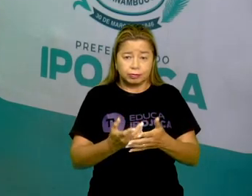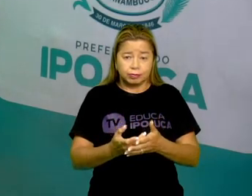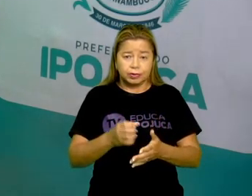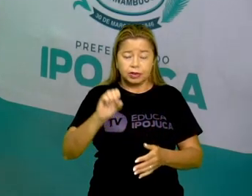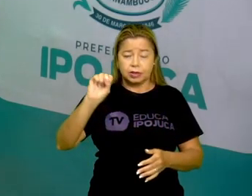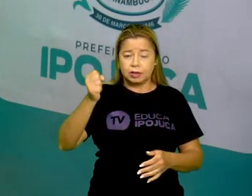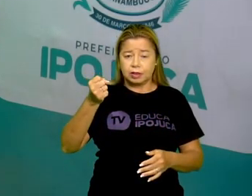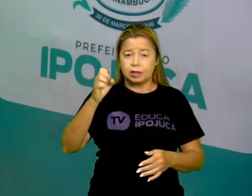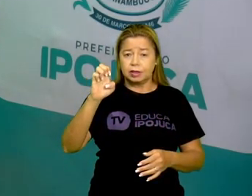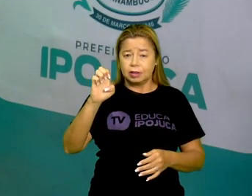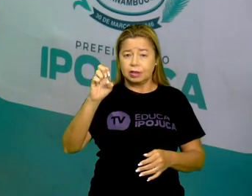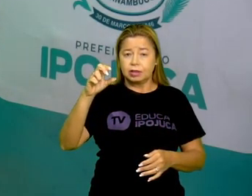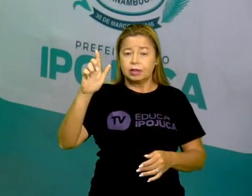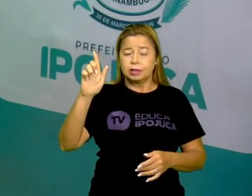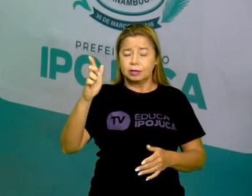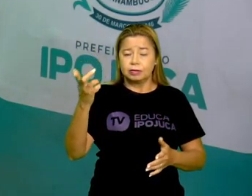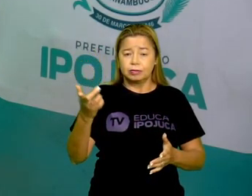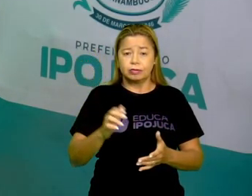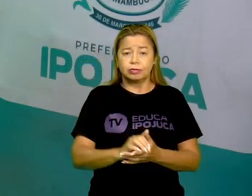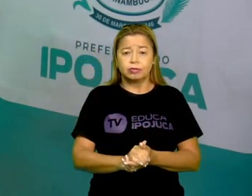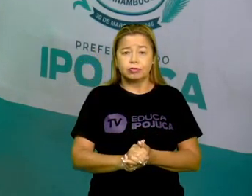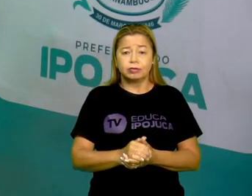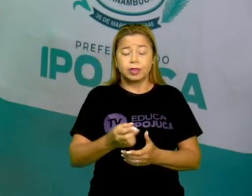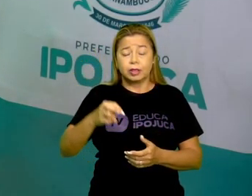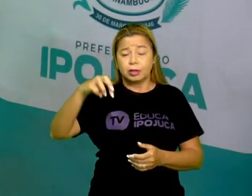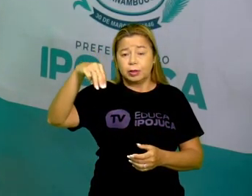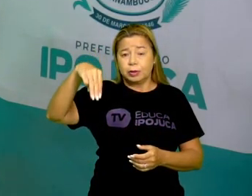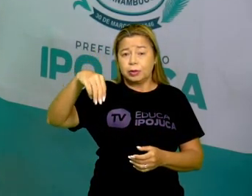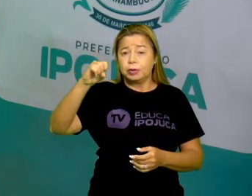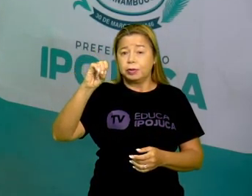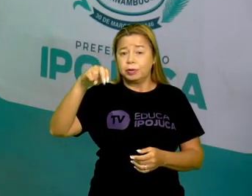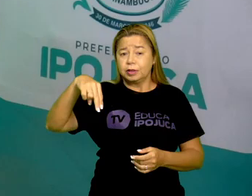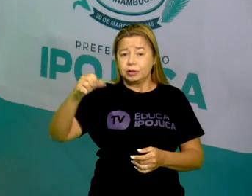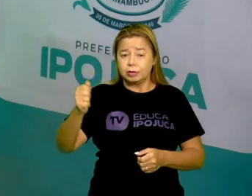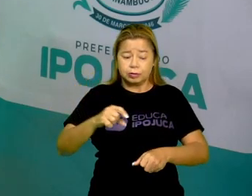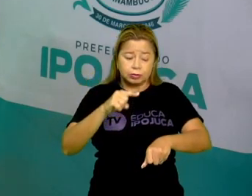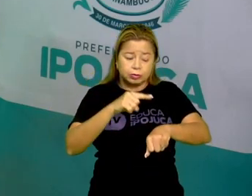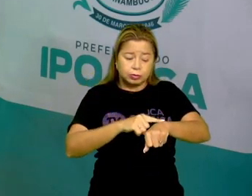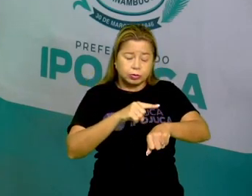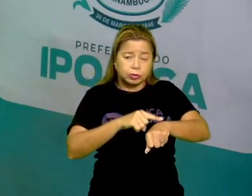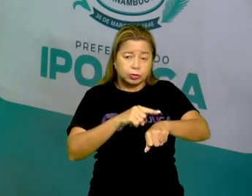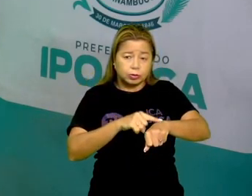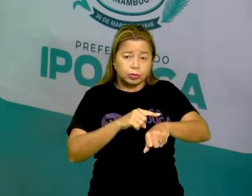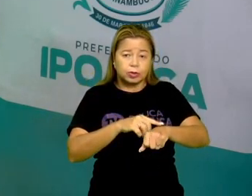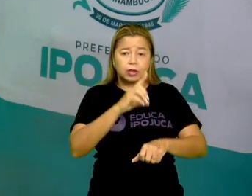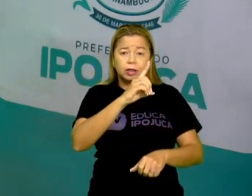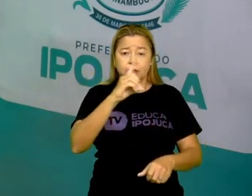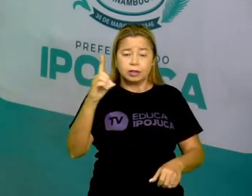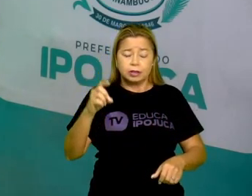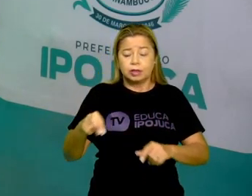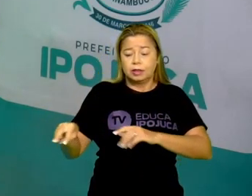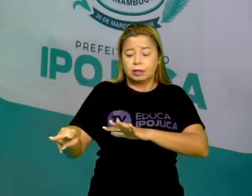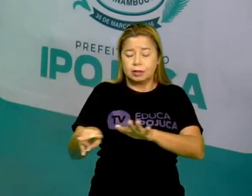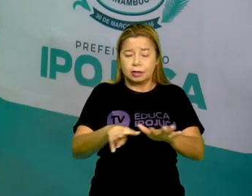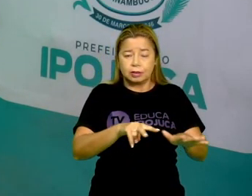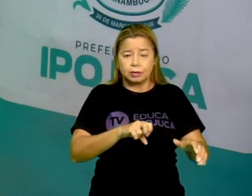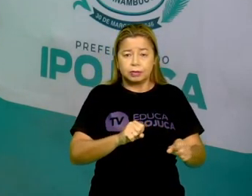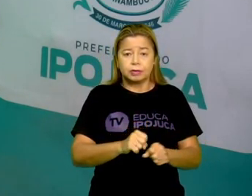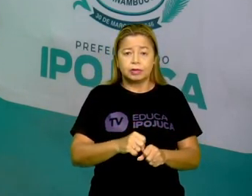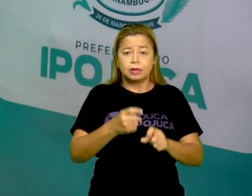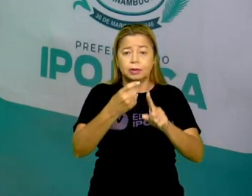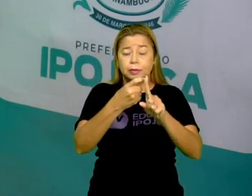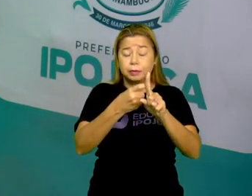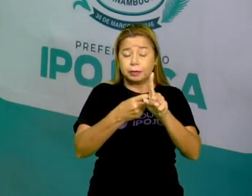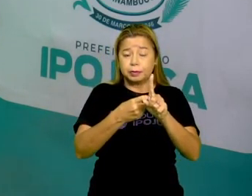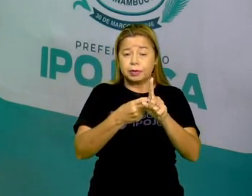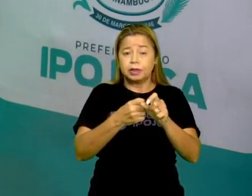temos unidades maiores do que o segundo, o minuto, a hora, dia, semana, mês, o